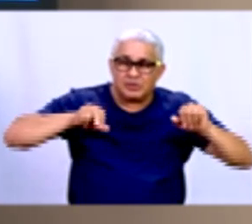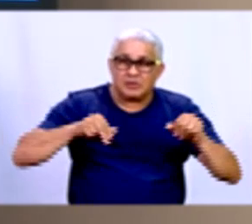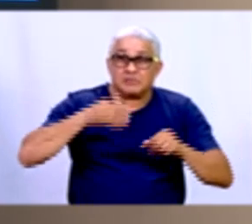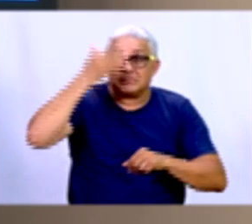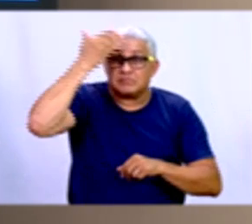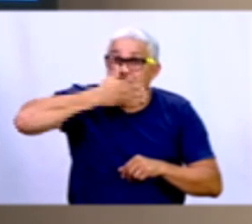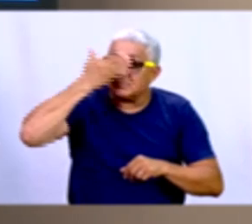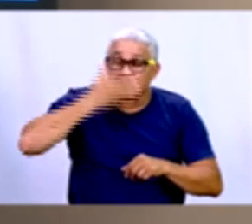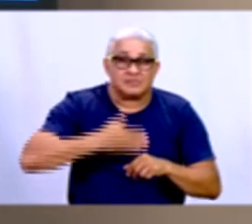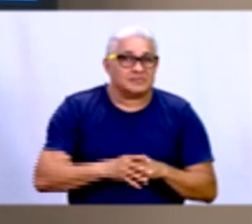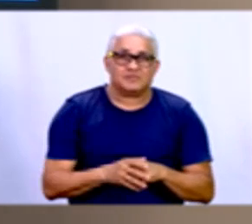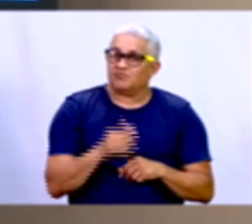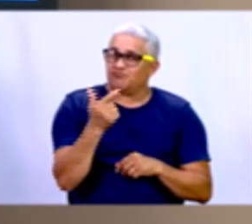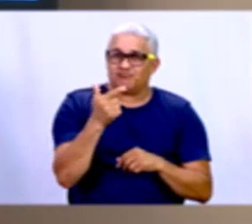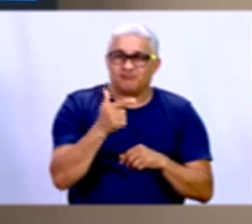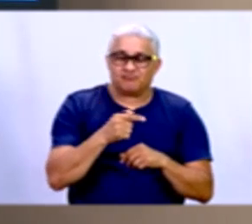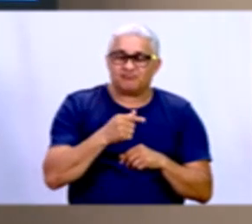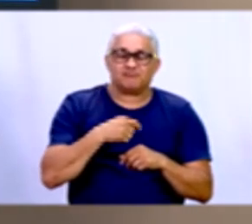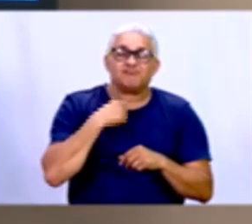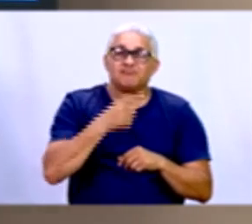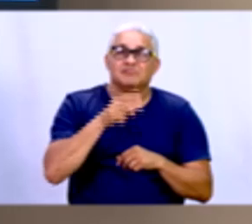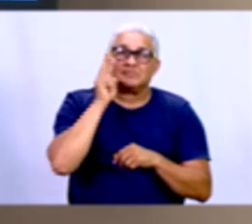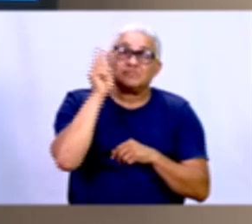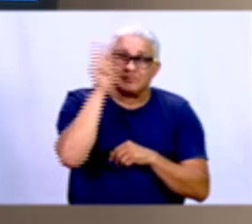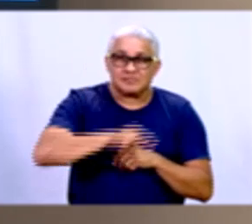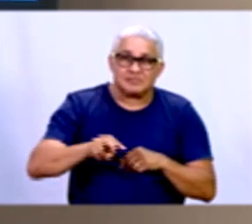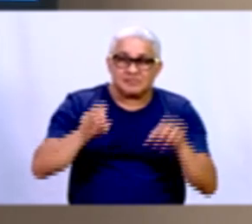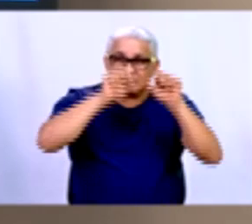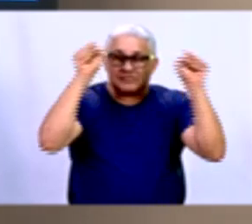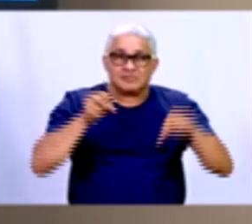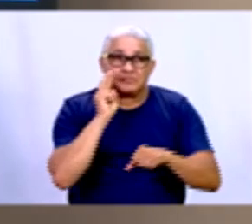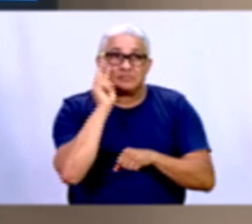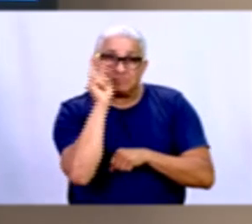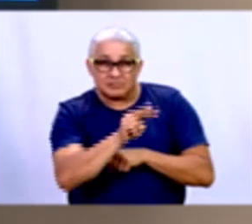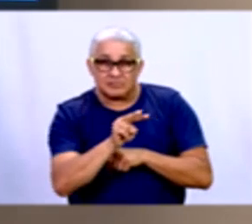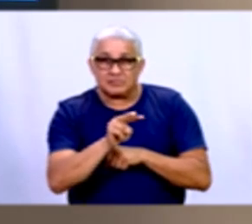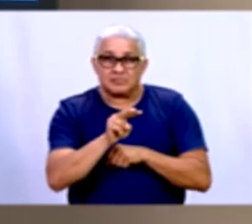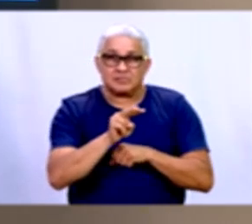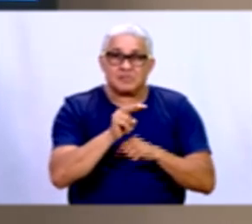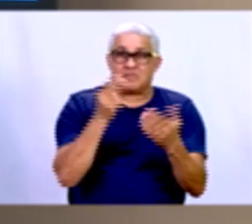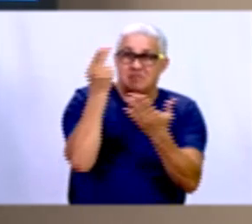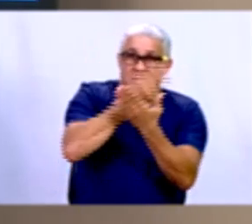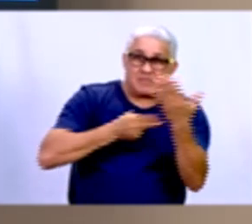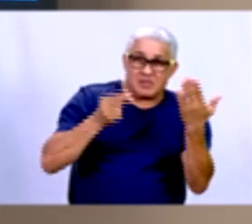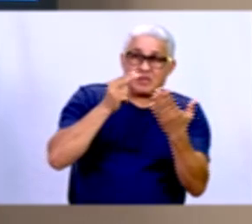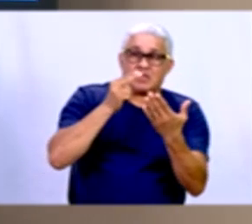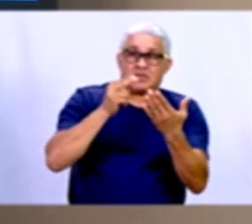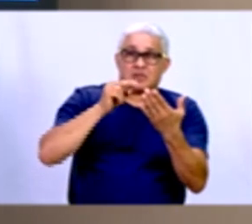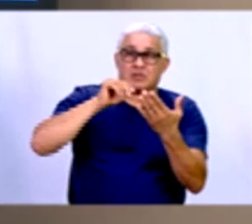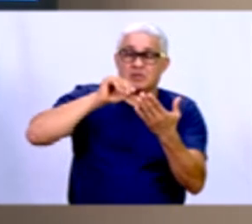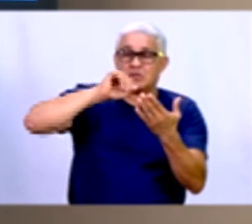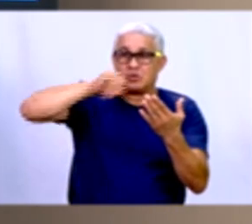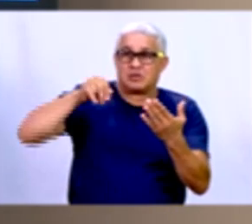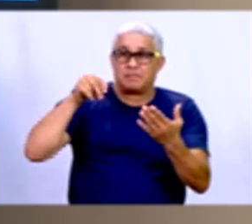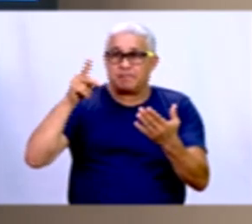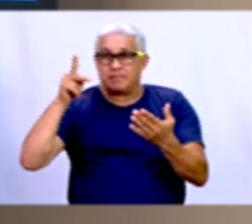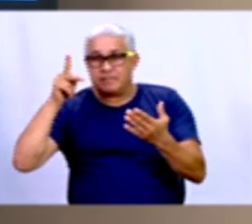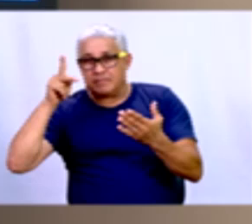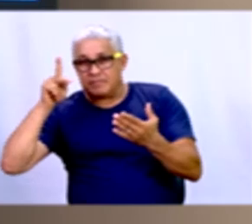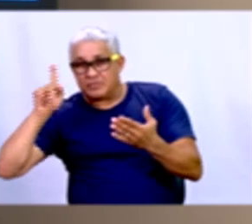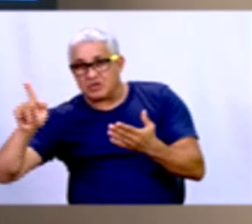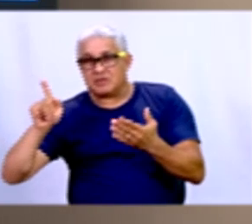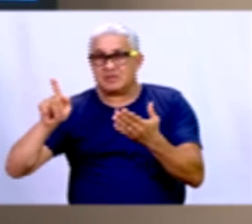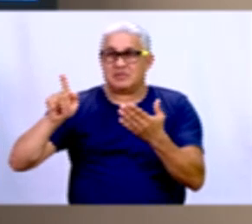isso. O que o sistema está lendo para eles é imagem 01.jpg, imagem 02.jpg. Porque quando aquele sistema